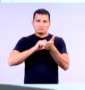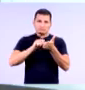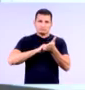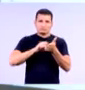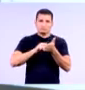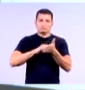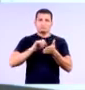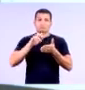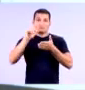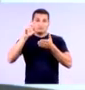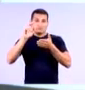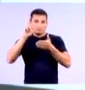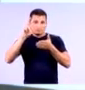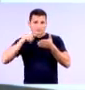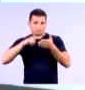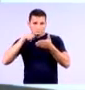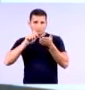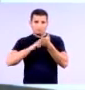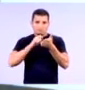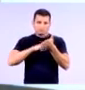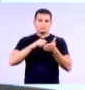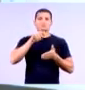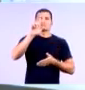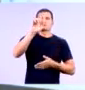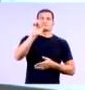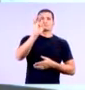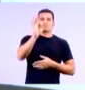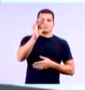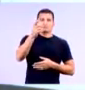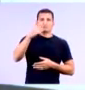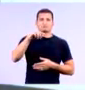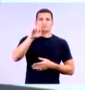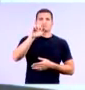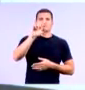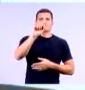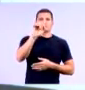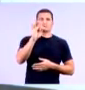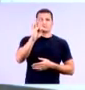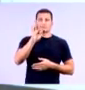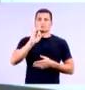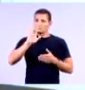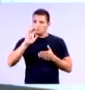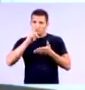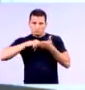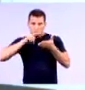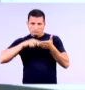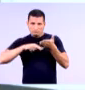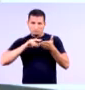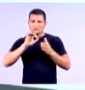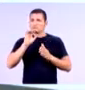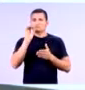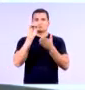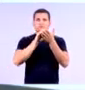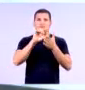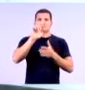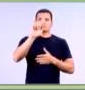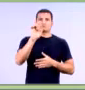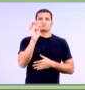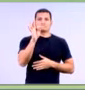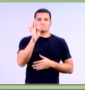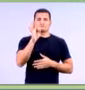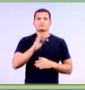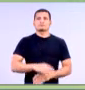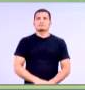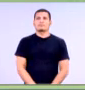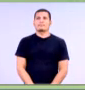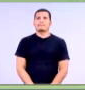for leitura escrita, você define o get e o set. Se for somente leitura, você só define o get, gente. Muito legal